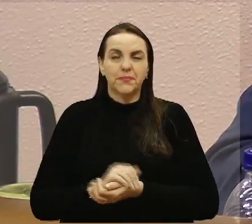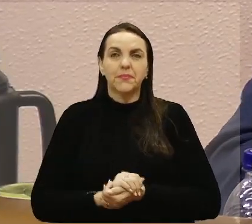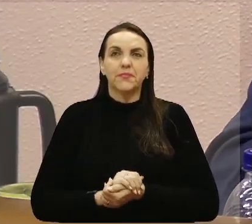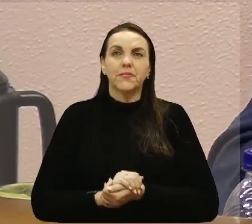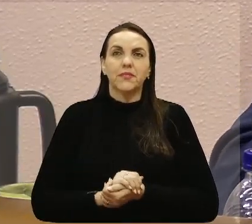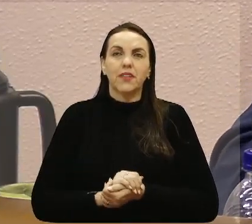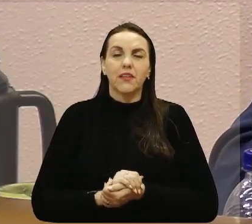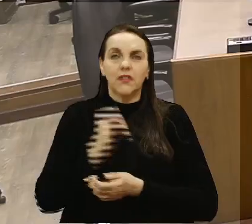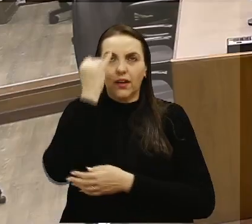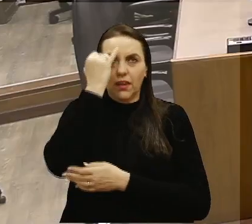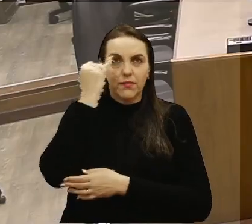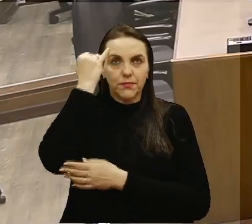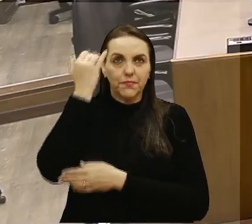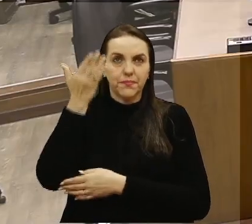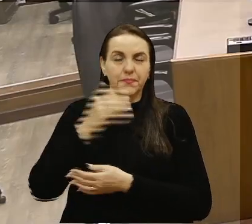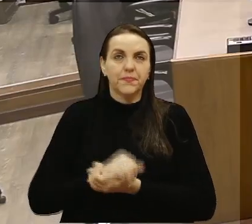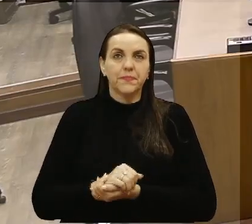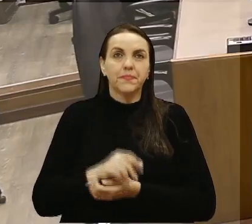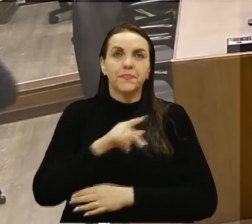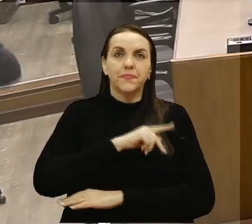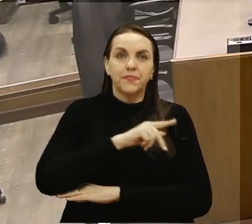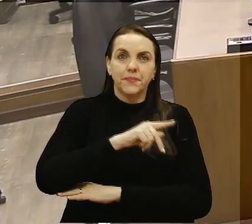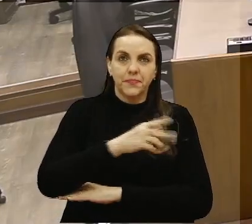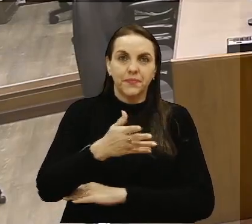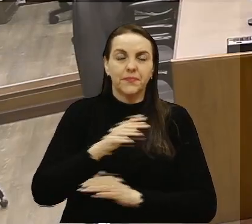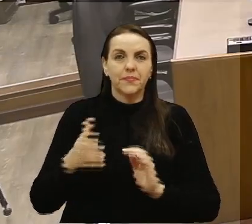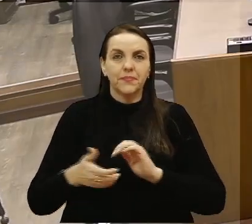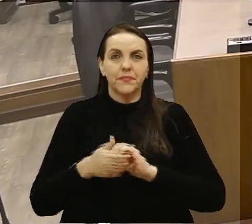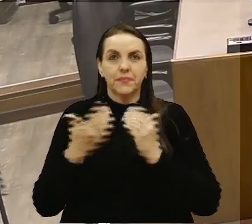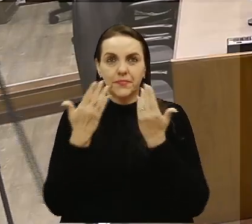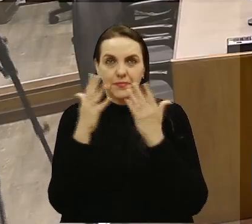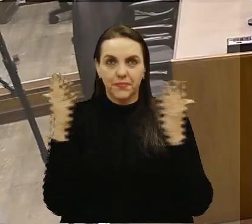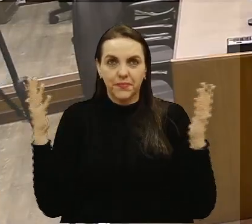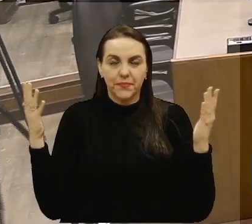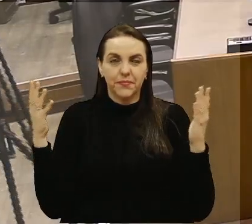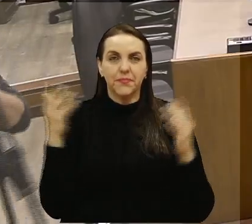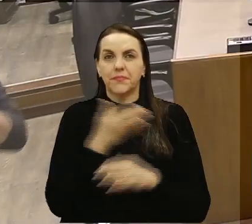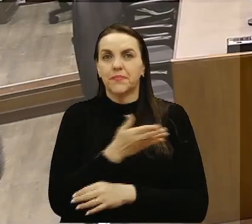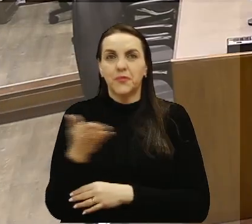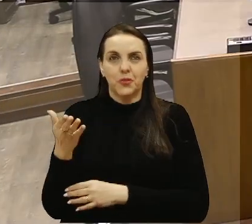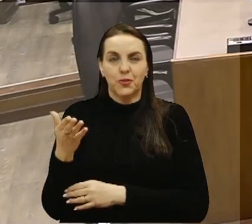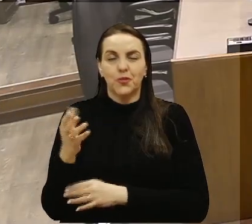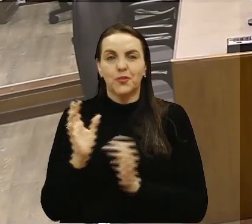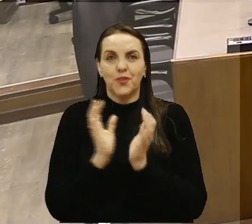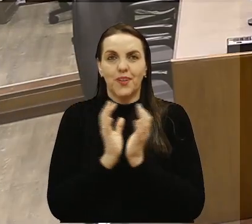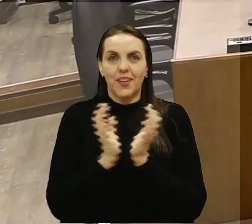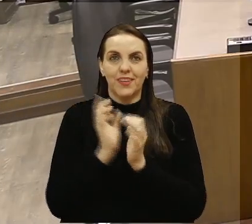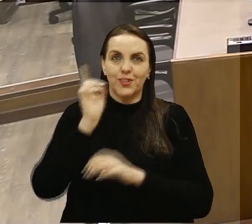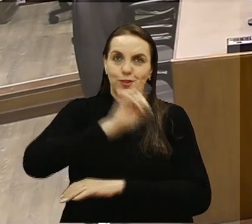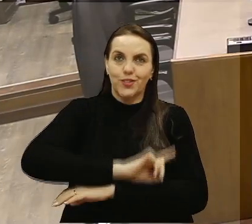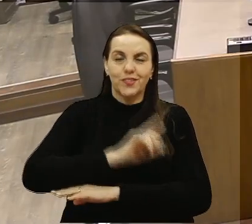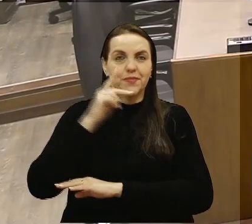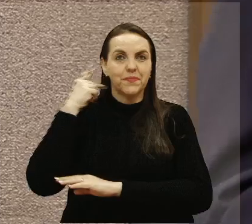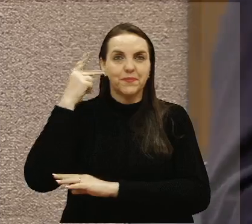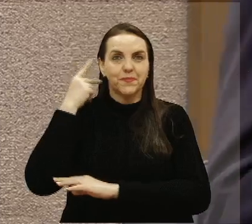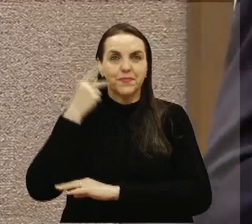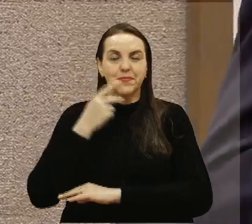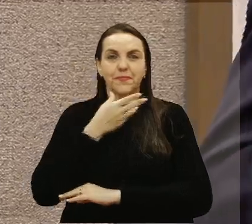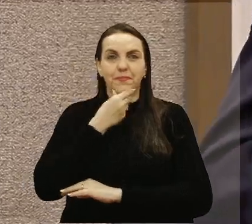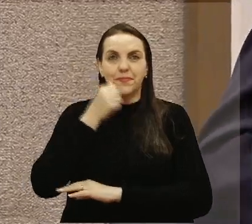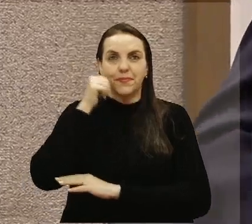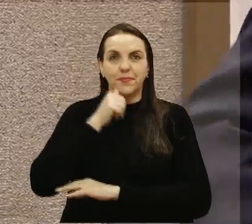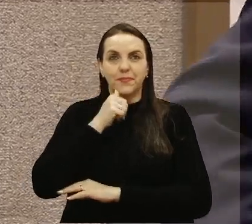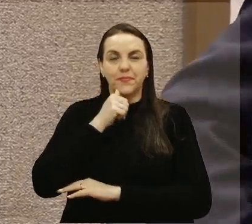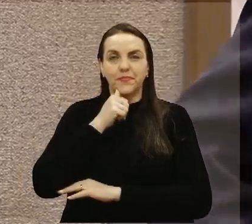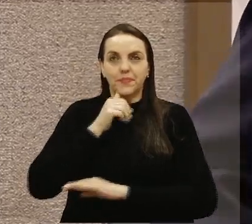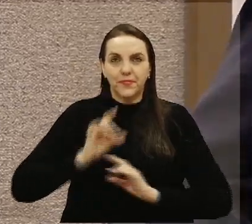Pascoal D'Ambrosio, com a palavra. Senhor presidente, quero parabenizar todos os colegas pelo Dia do Vereador e, em especial, lembrar